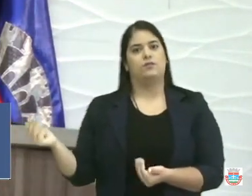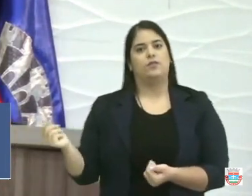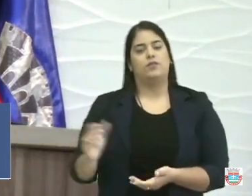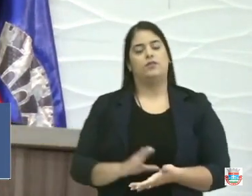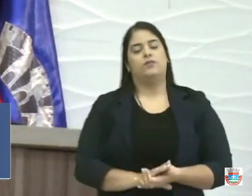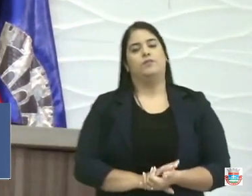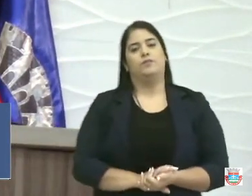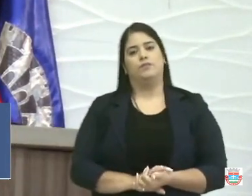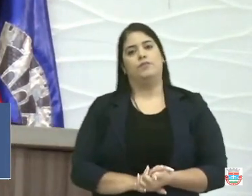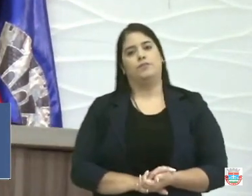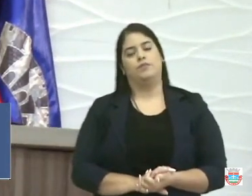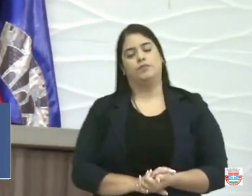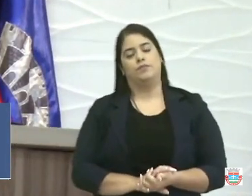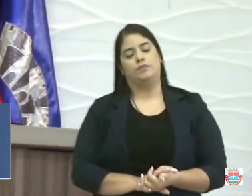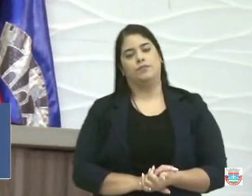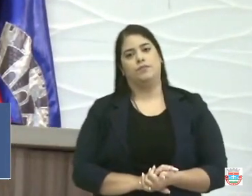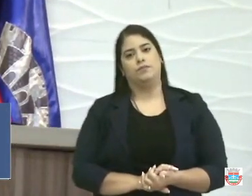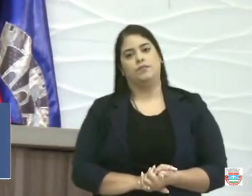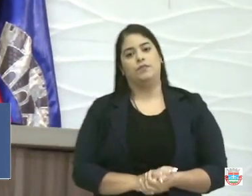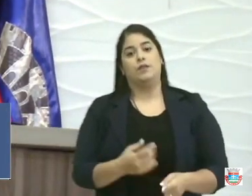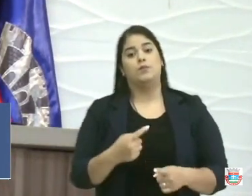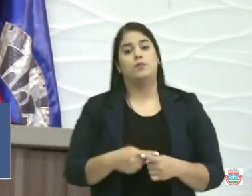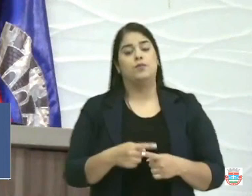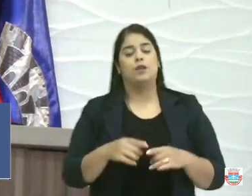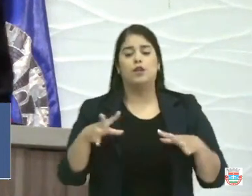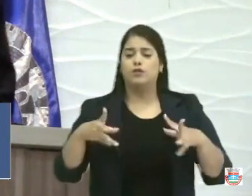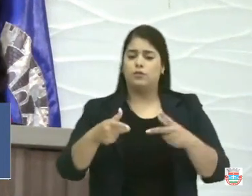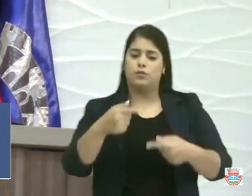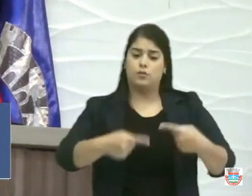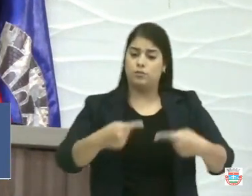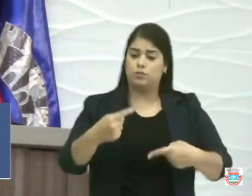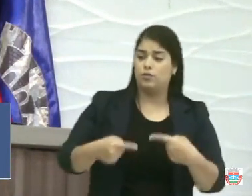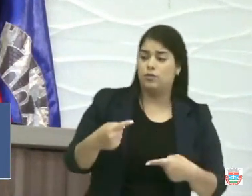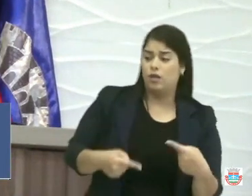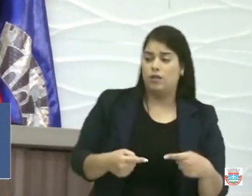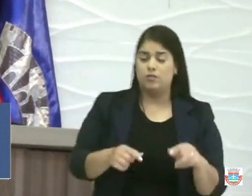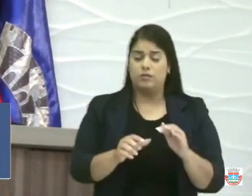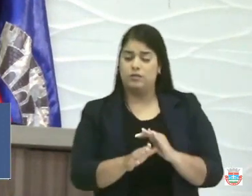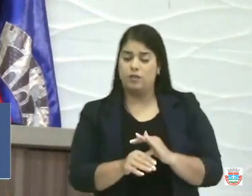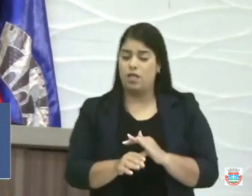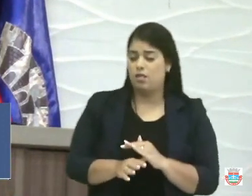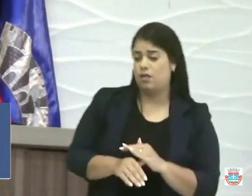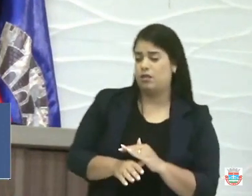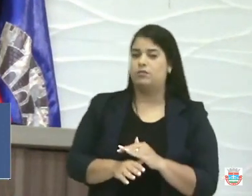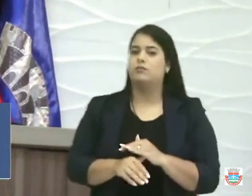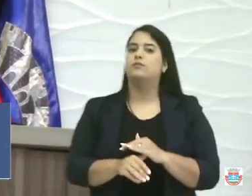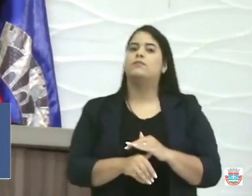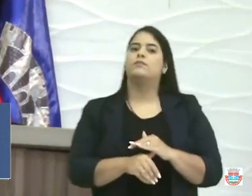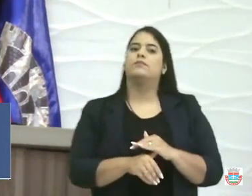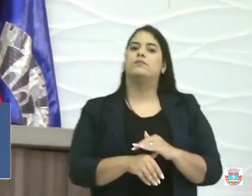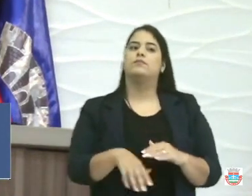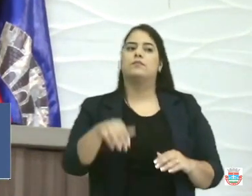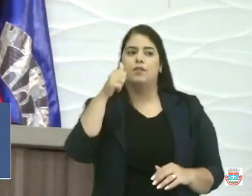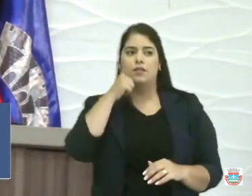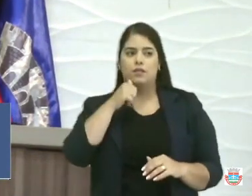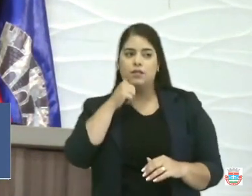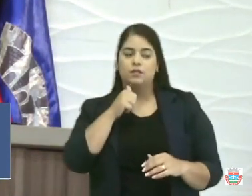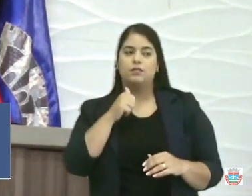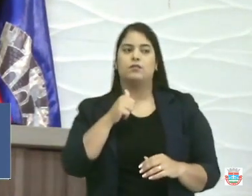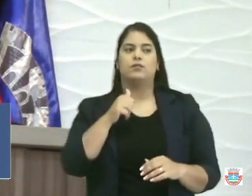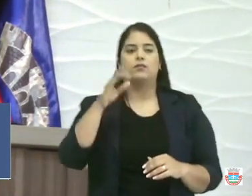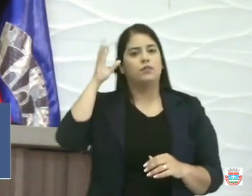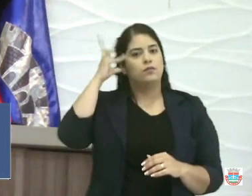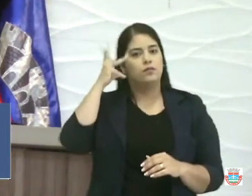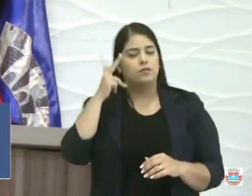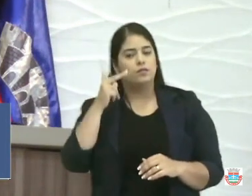viu? Porque todo político é chamado de corrupto, de bandido. Por isso que seu Zé e Débora vêm me processando para não me